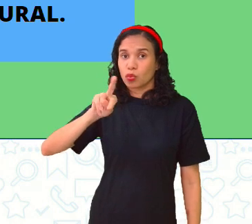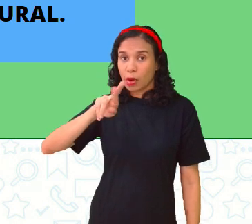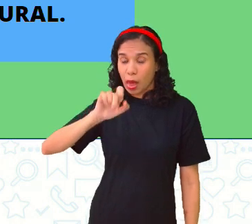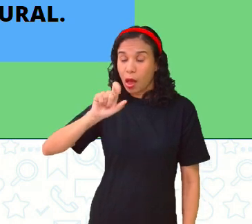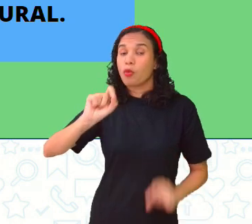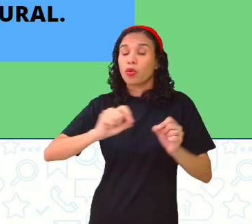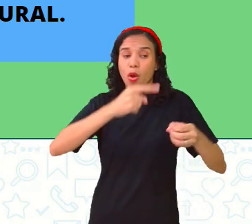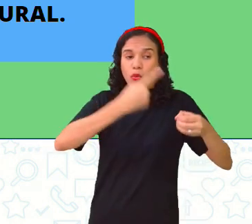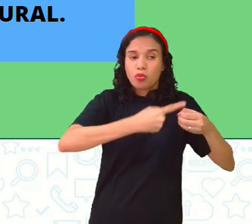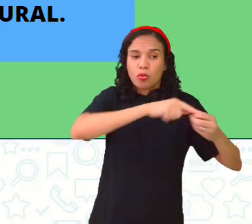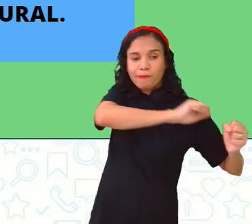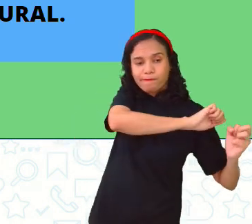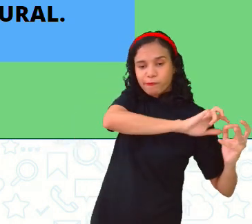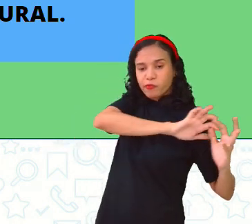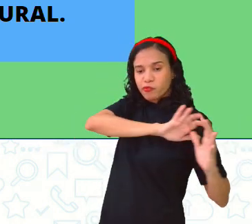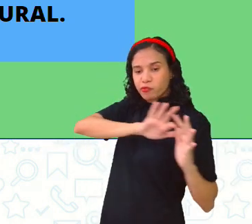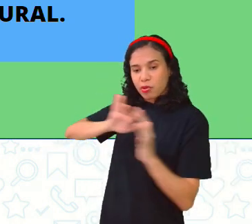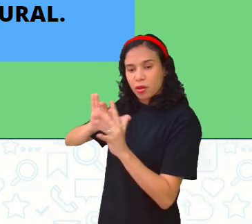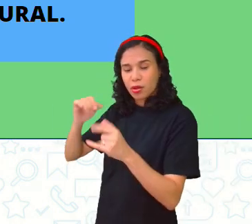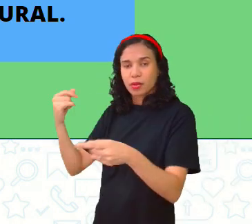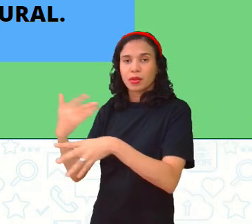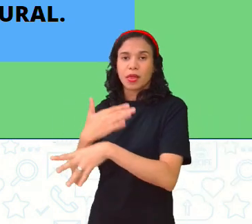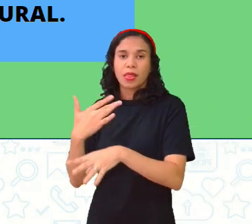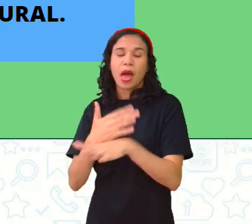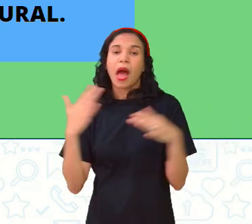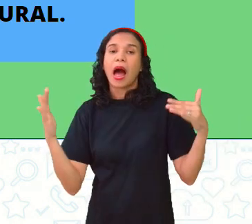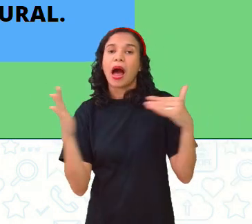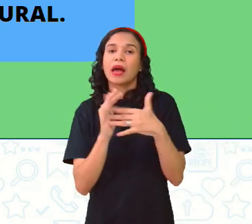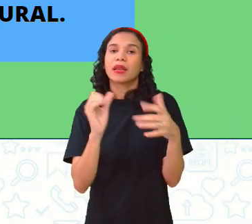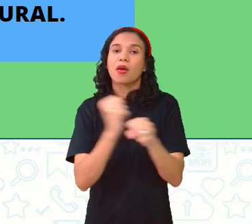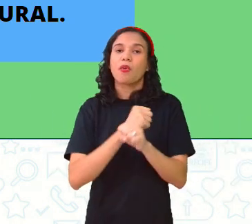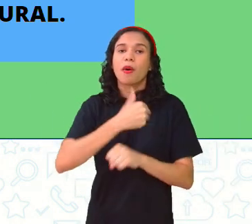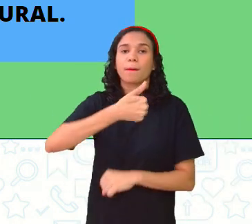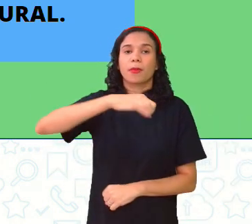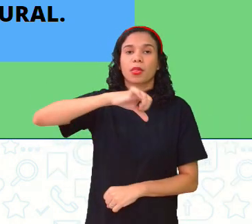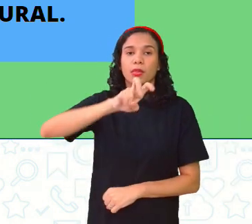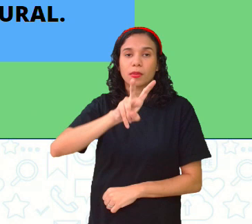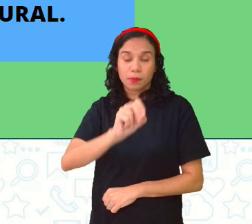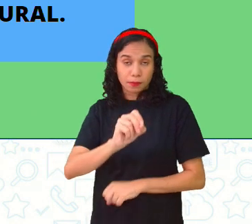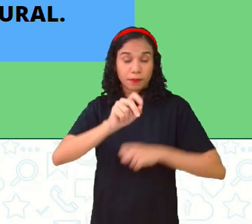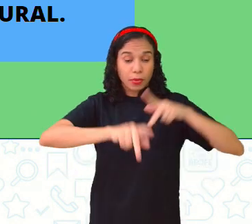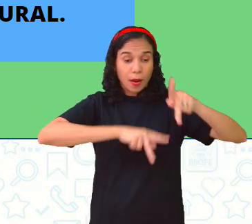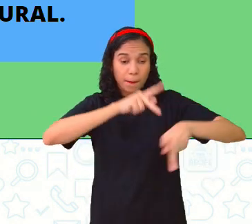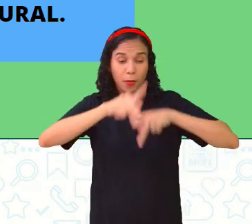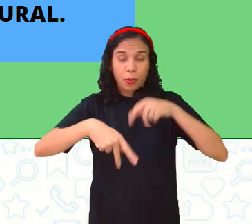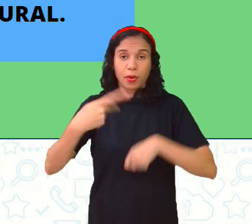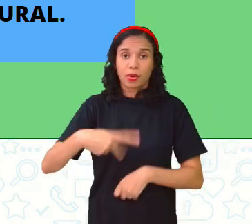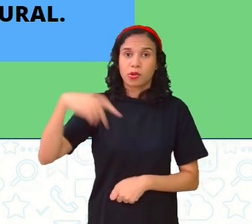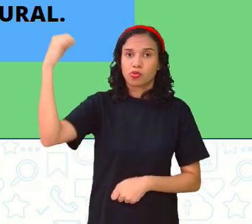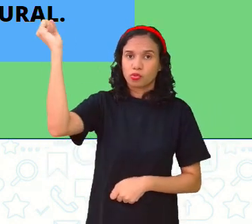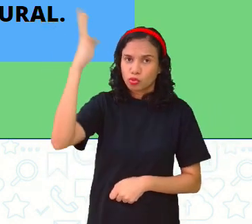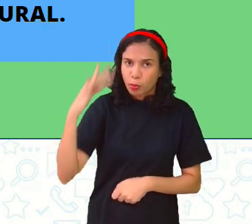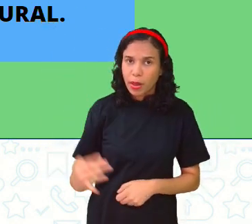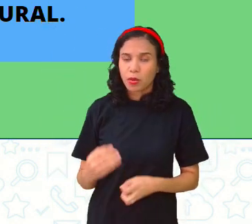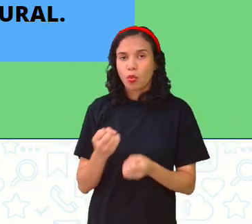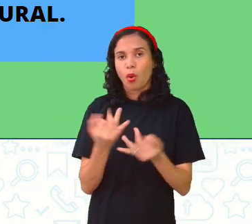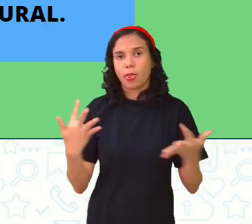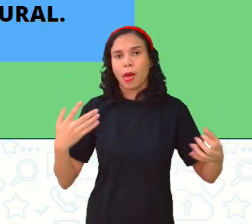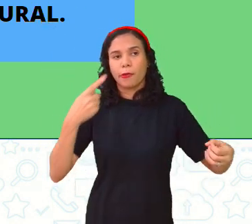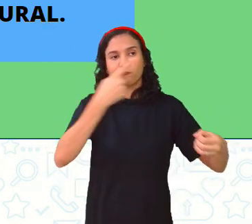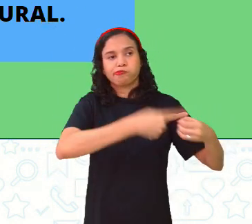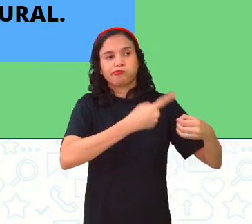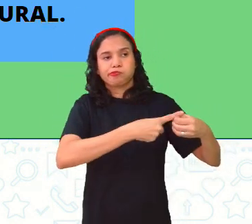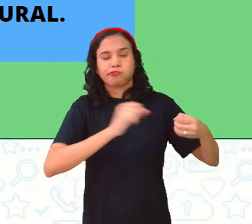palavra, êxodo rural. Até o ano de 1950, a população brasileira era em maior parte